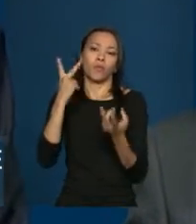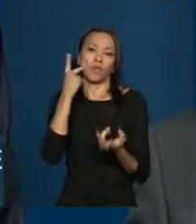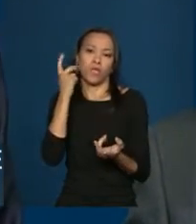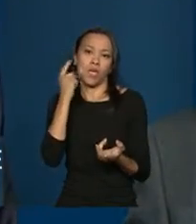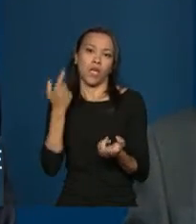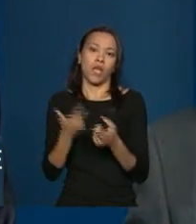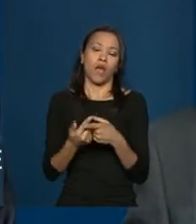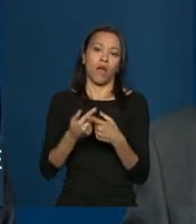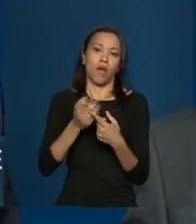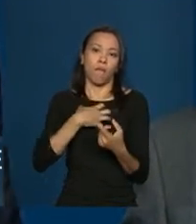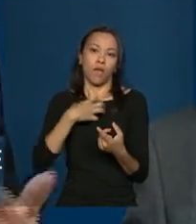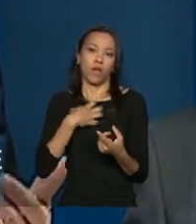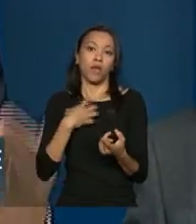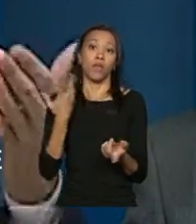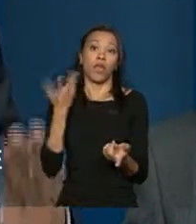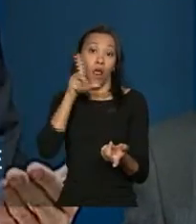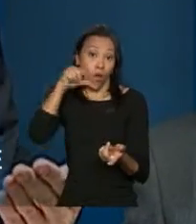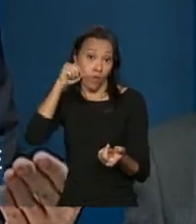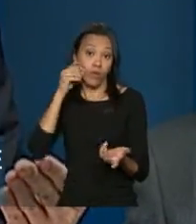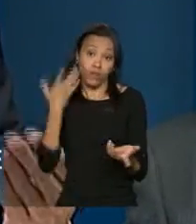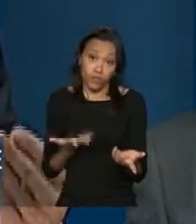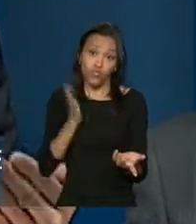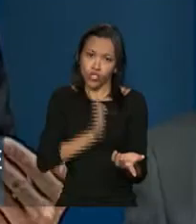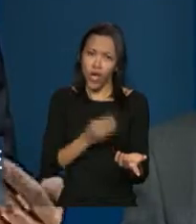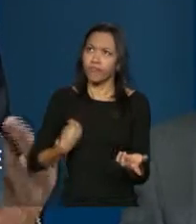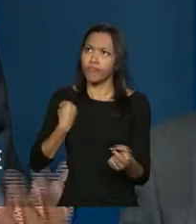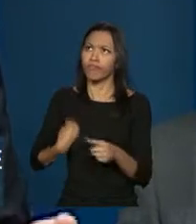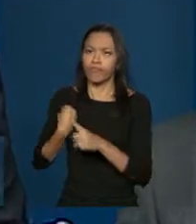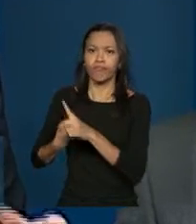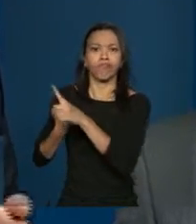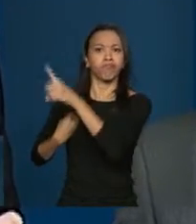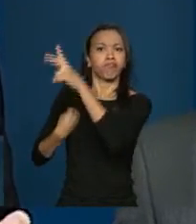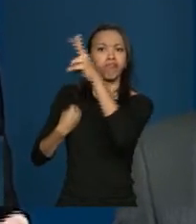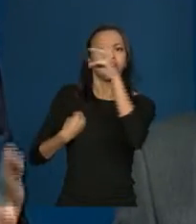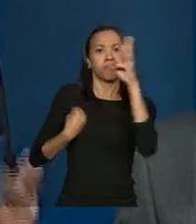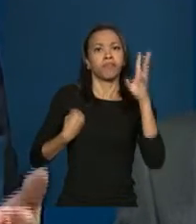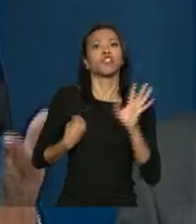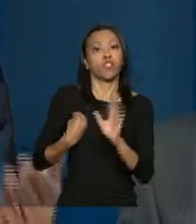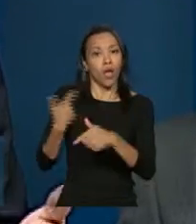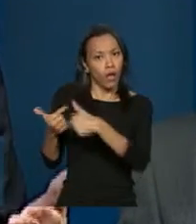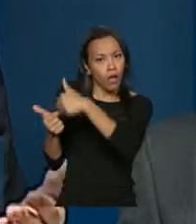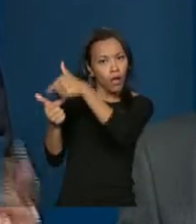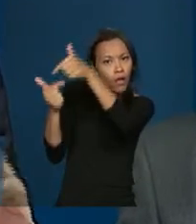Bahia, Alagoas. Portanto, assim, há já engajamento,